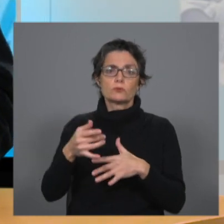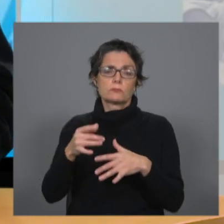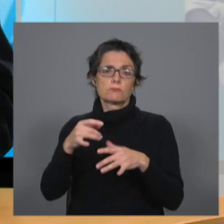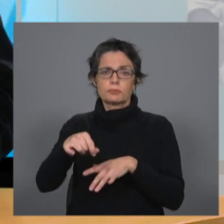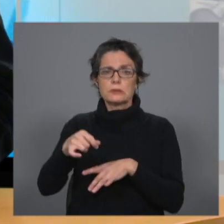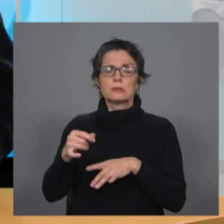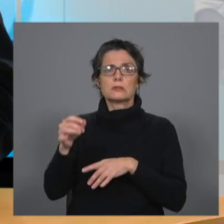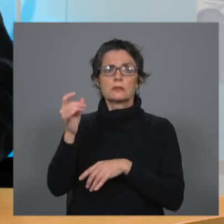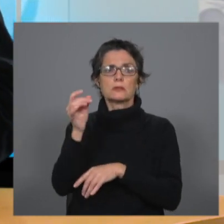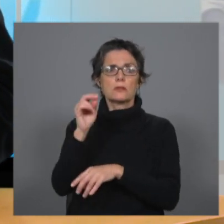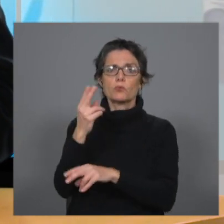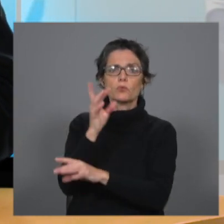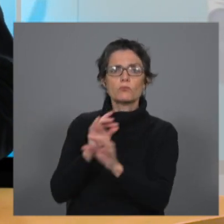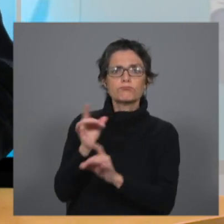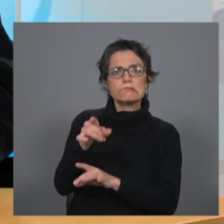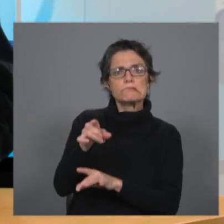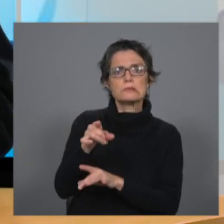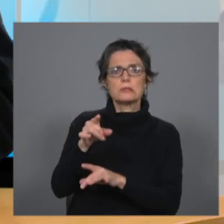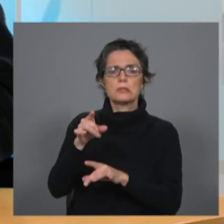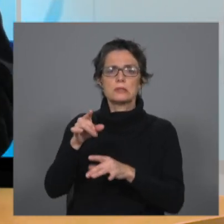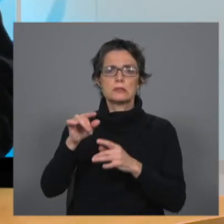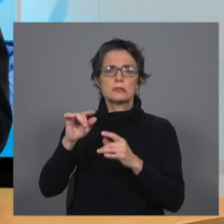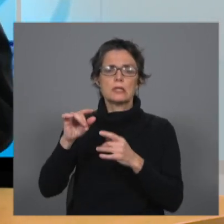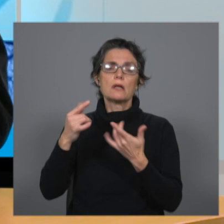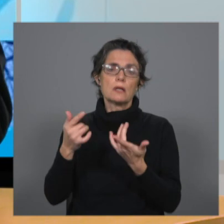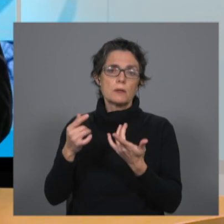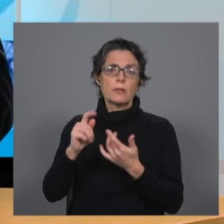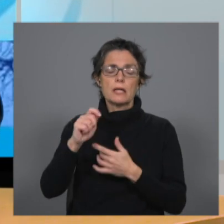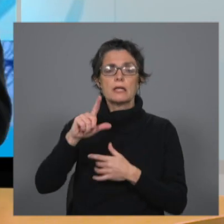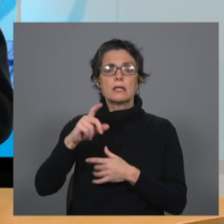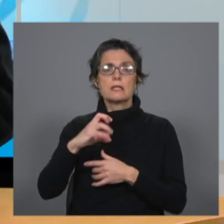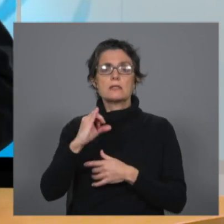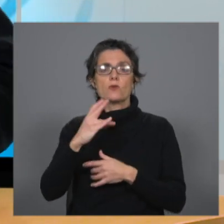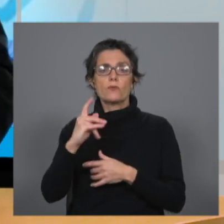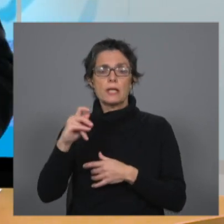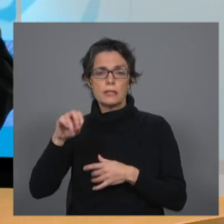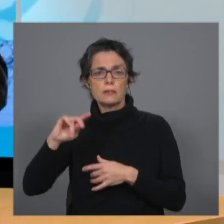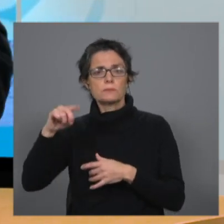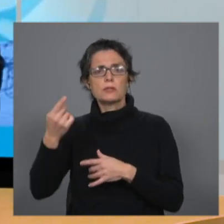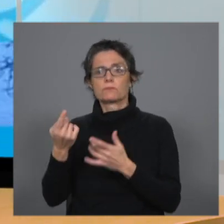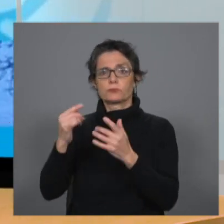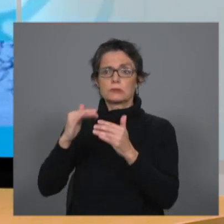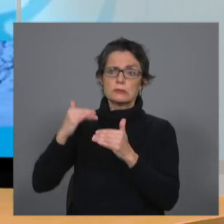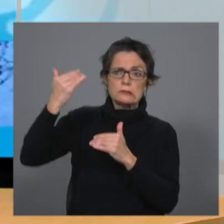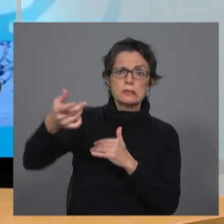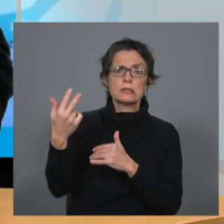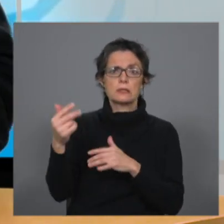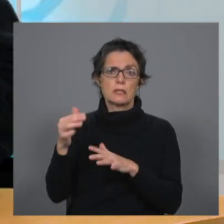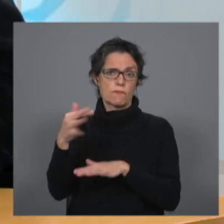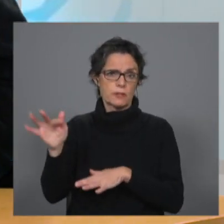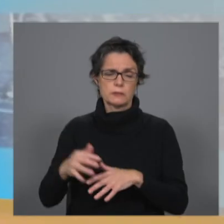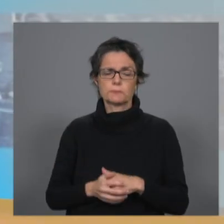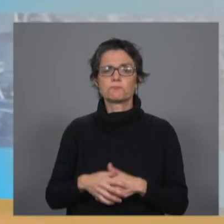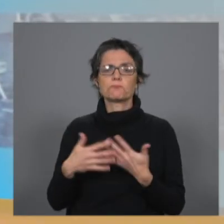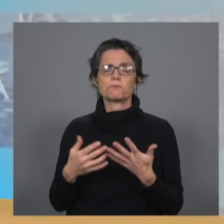mais concretizados pelo trio seguinte, a começar por França, que é outro país essencial da construção europeia. Portugal